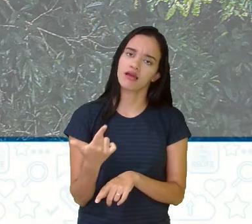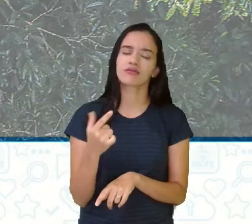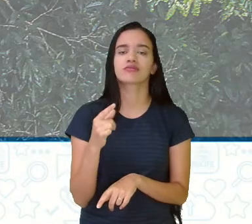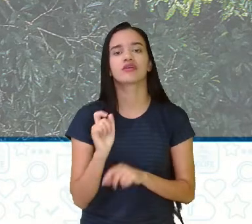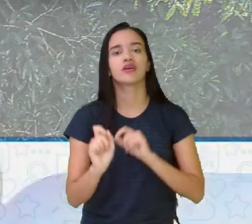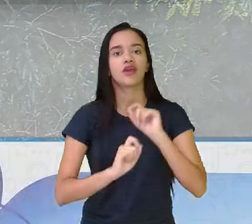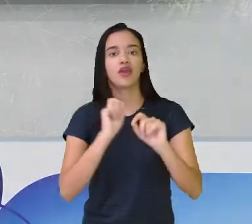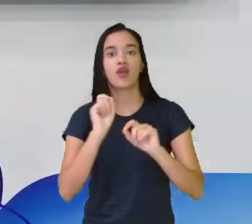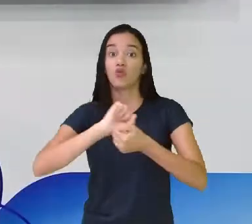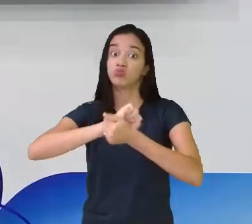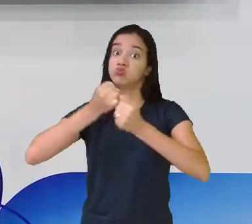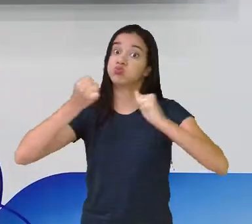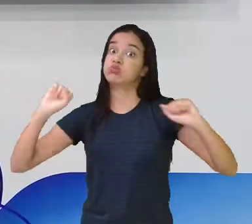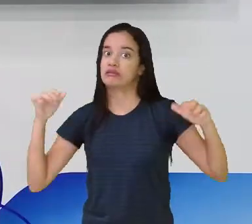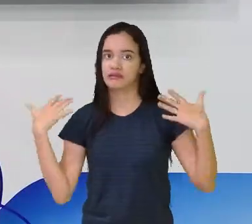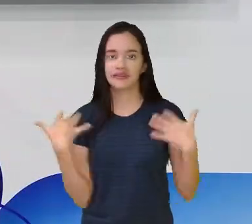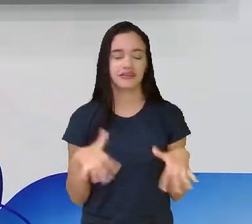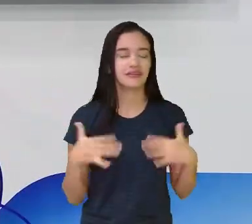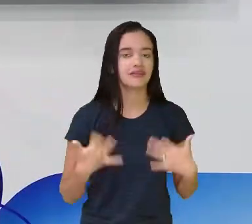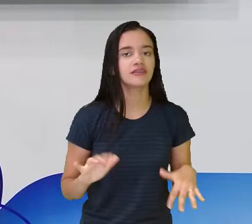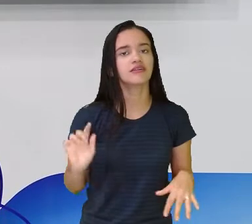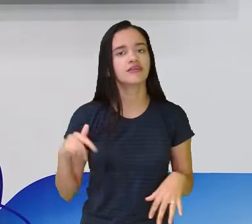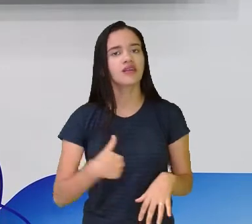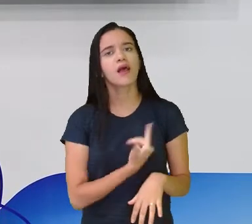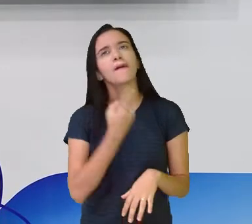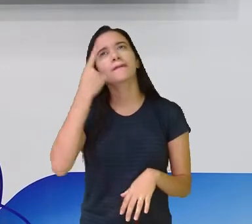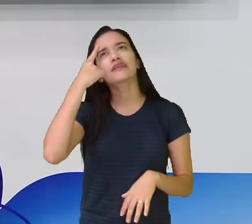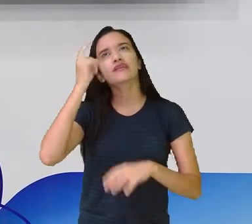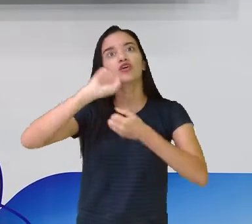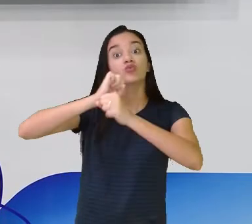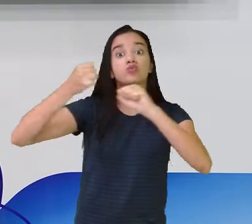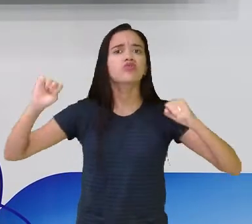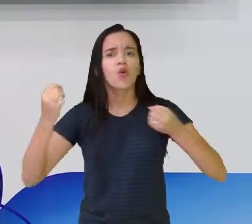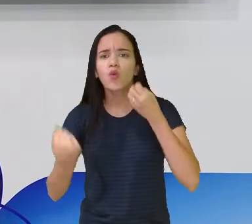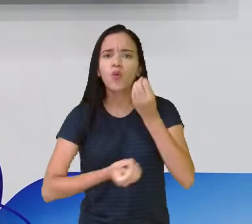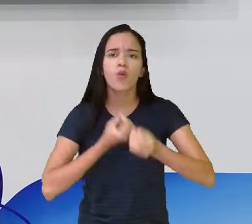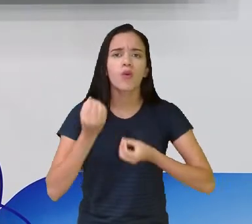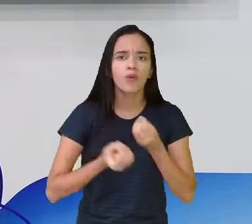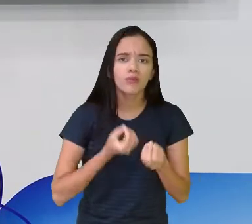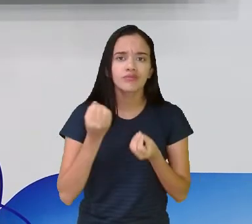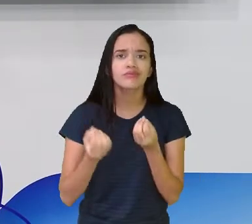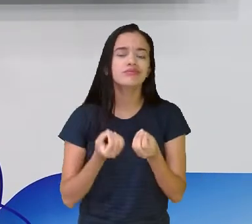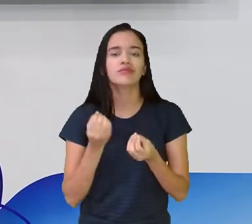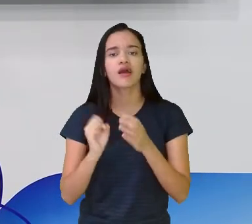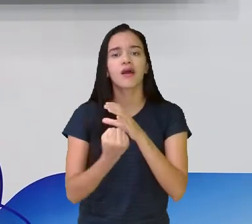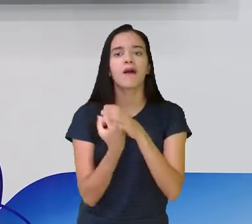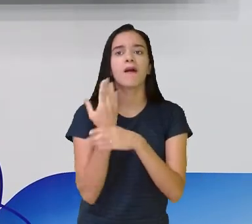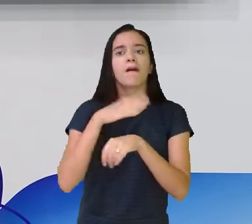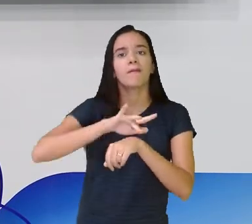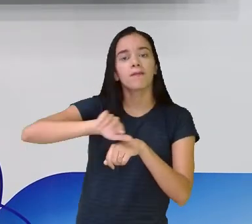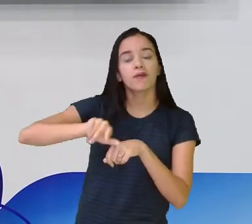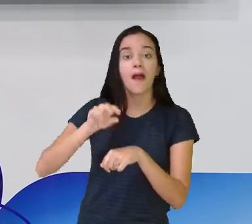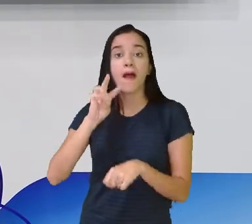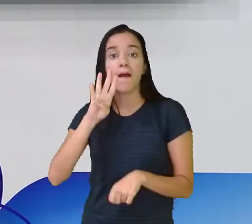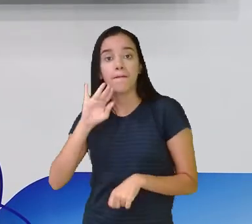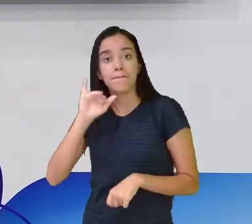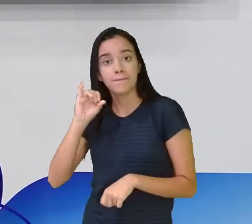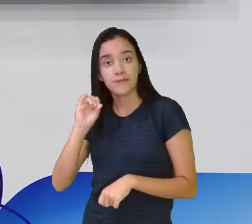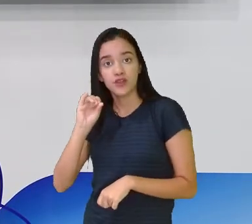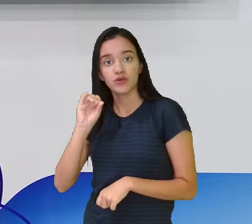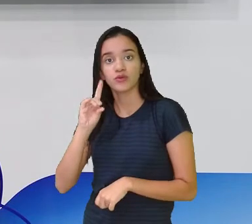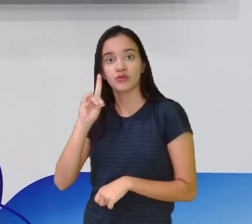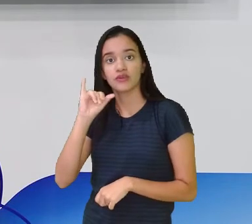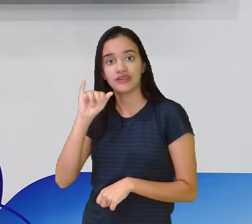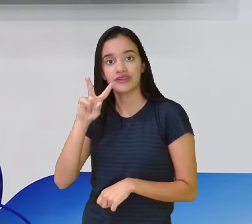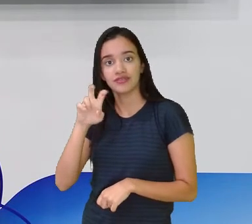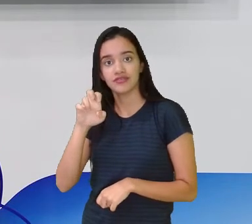é gigantesca. E a gente pensar, gigantesca, como assim? O que é biodiversidade? Vocês lembram